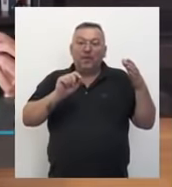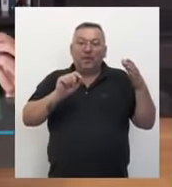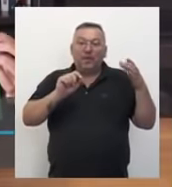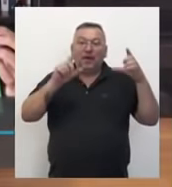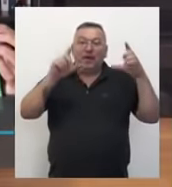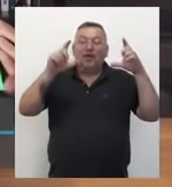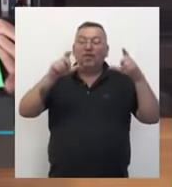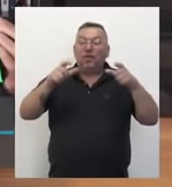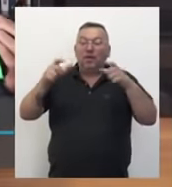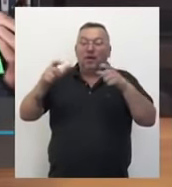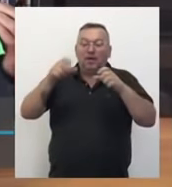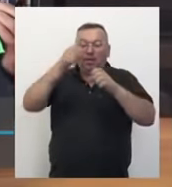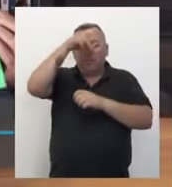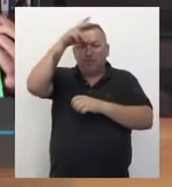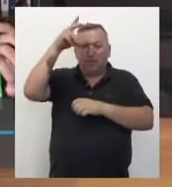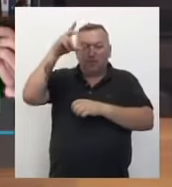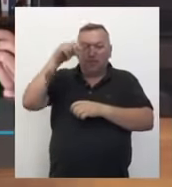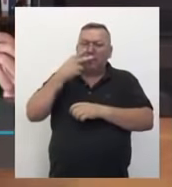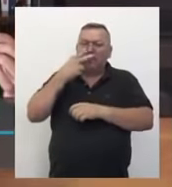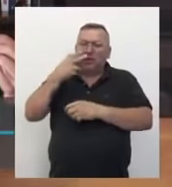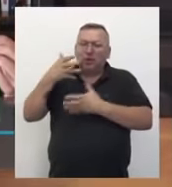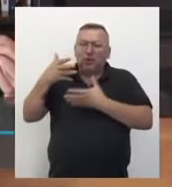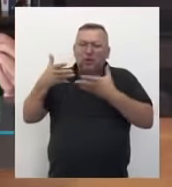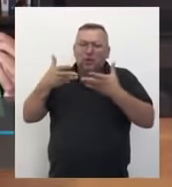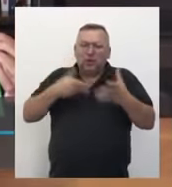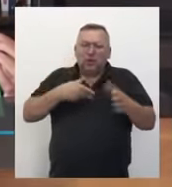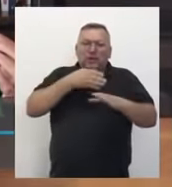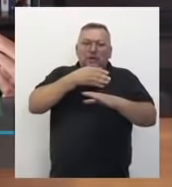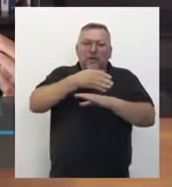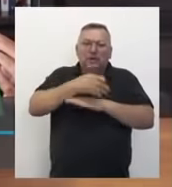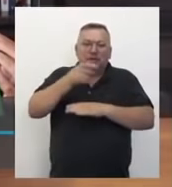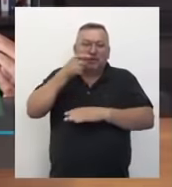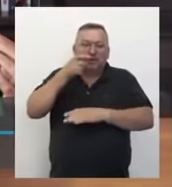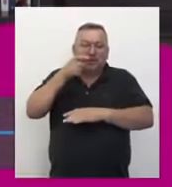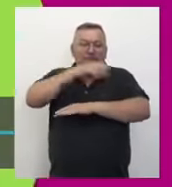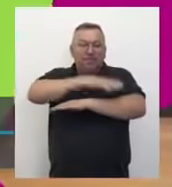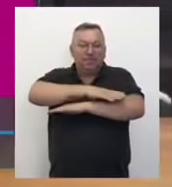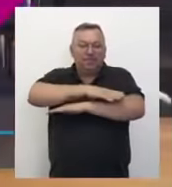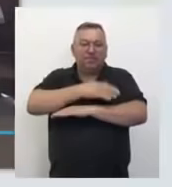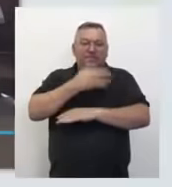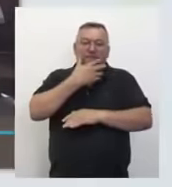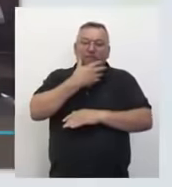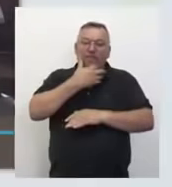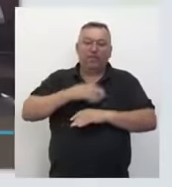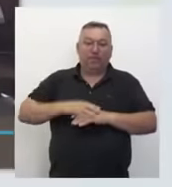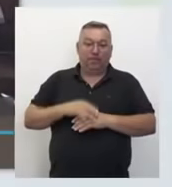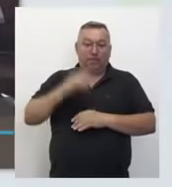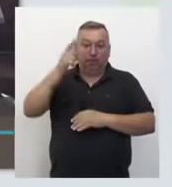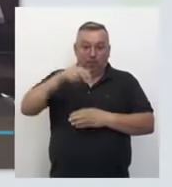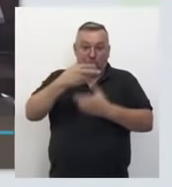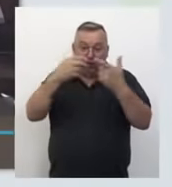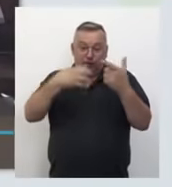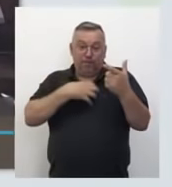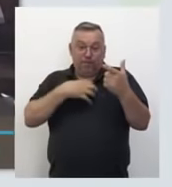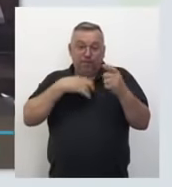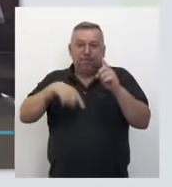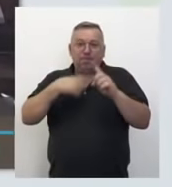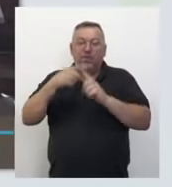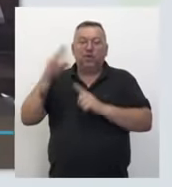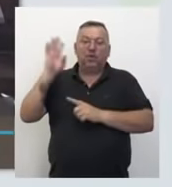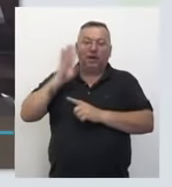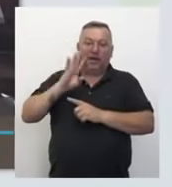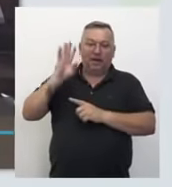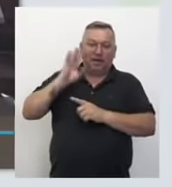espaços públicos convidativos que eu gostaria de ver quando eu olho pela minha janela. Uma outra forma muito legal de hackear